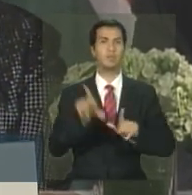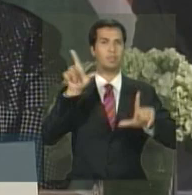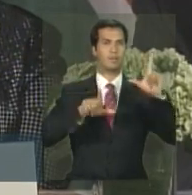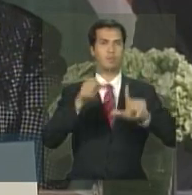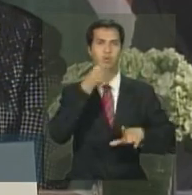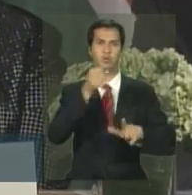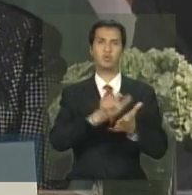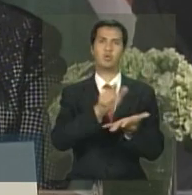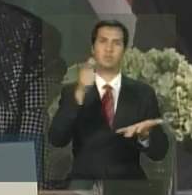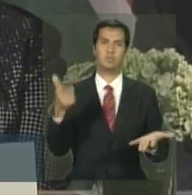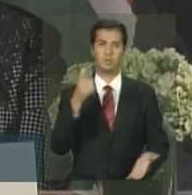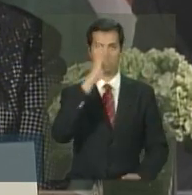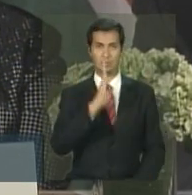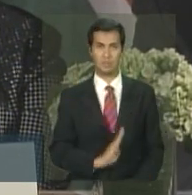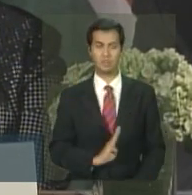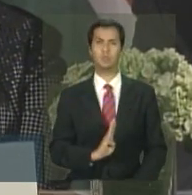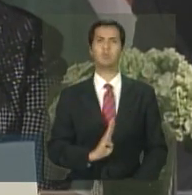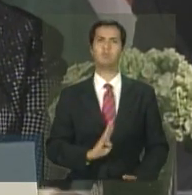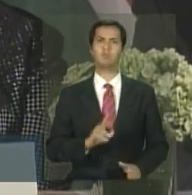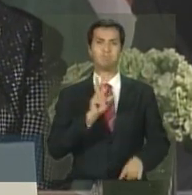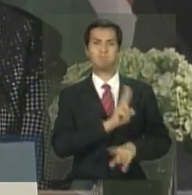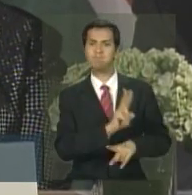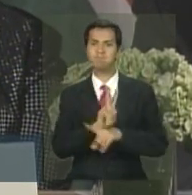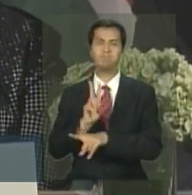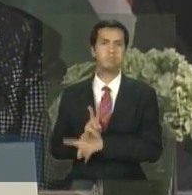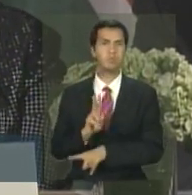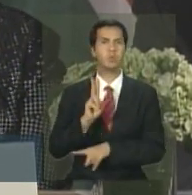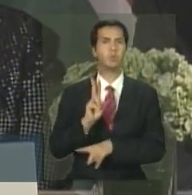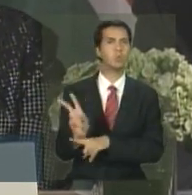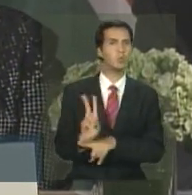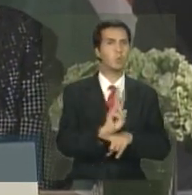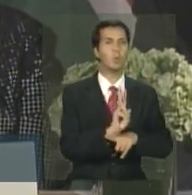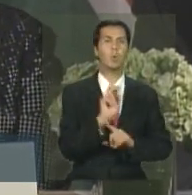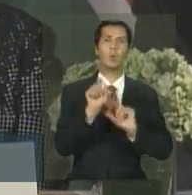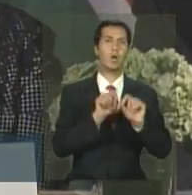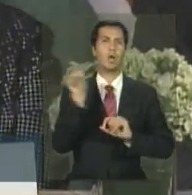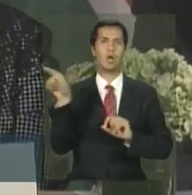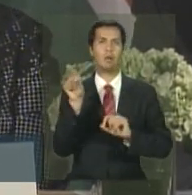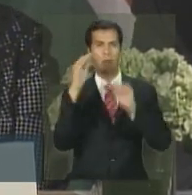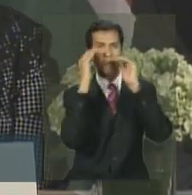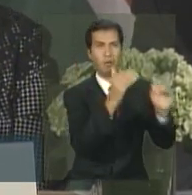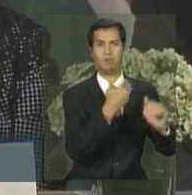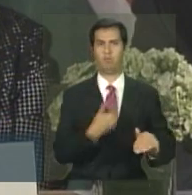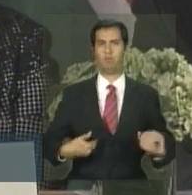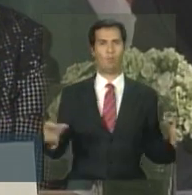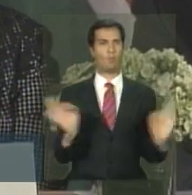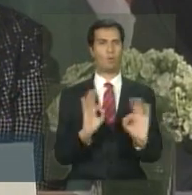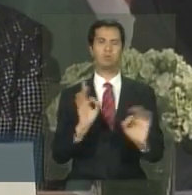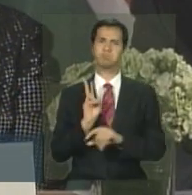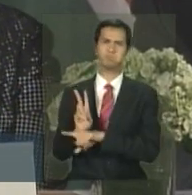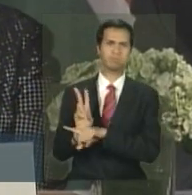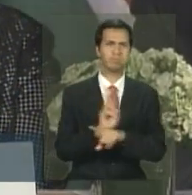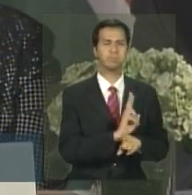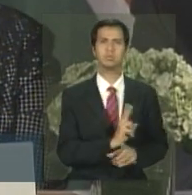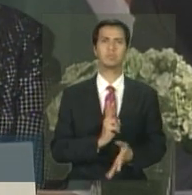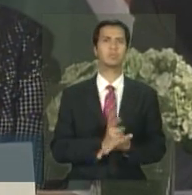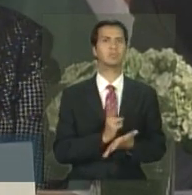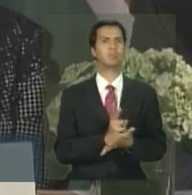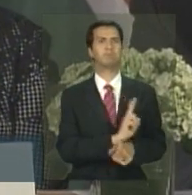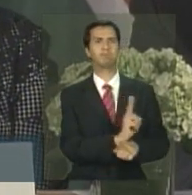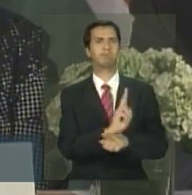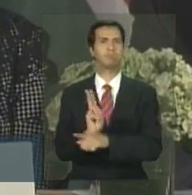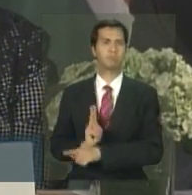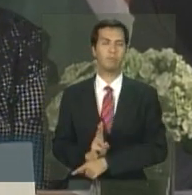brasileira, não submetida a qualquer constrangimento governamental. As ações do governo nessa matéria